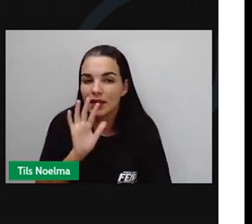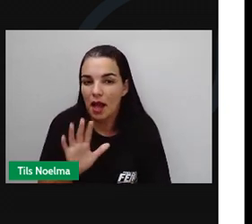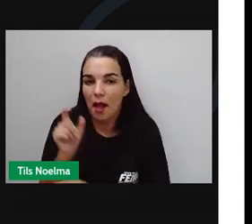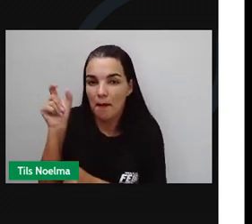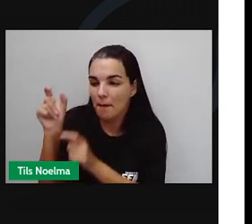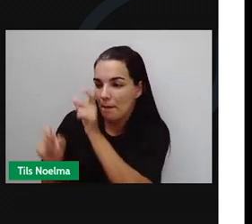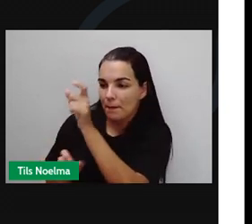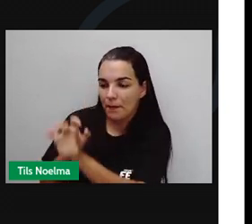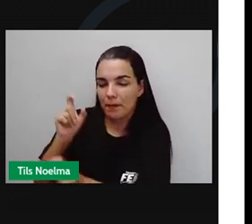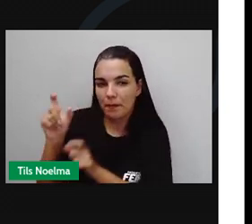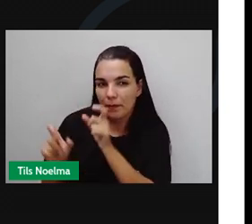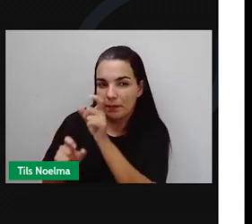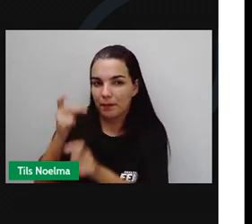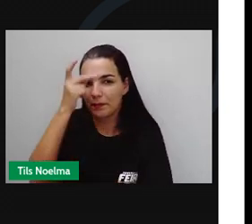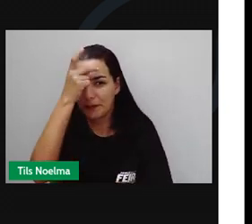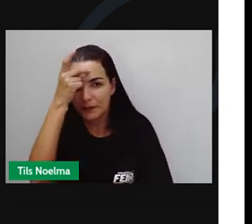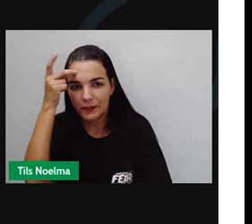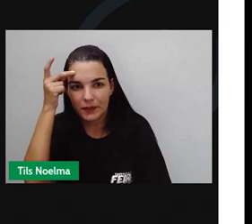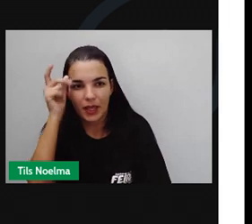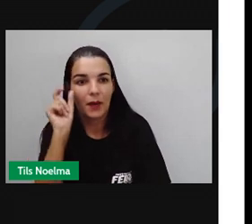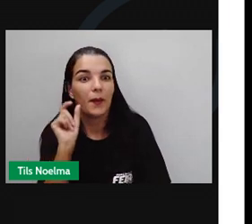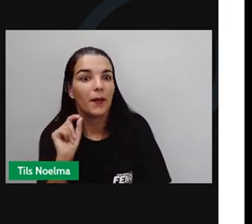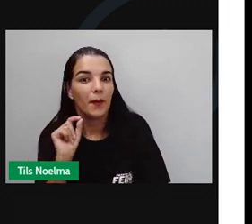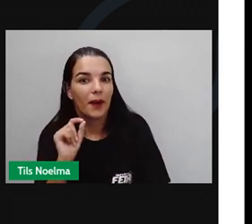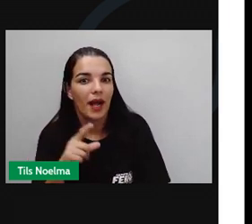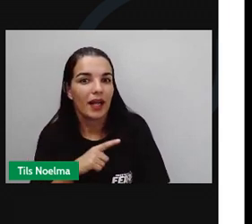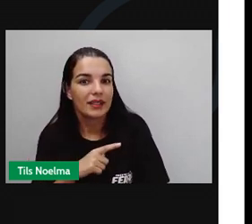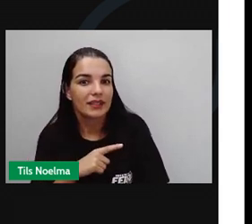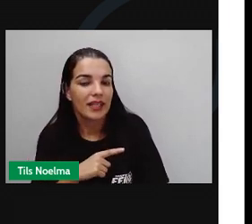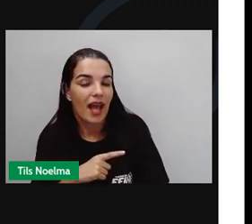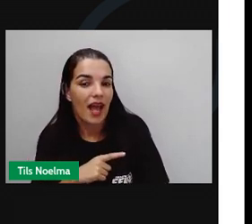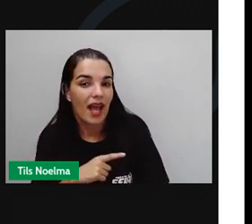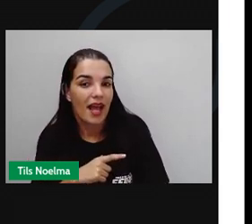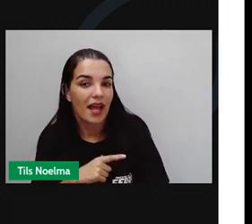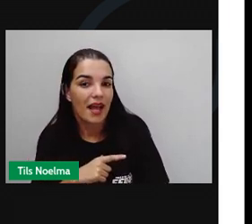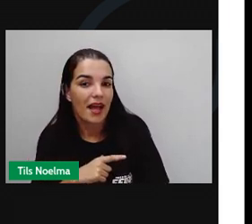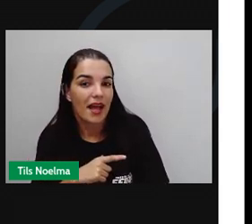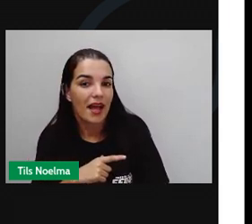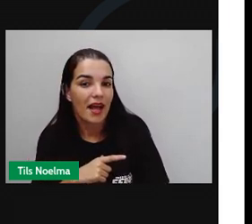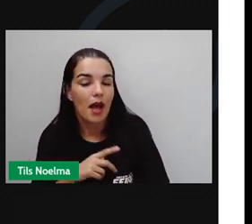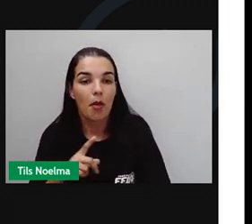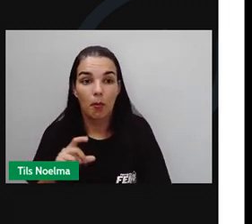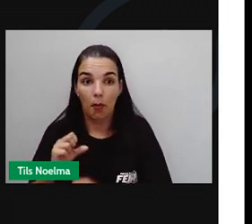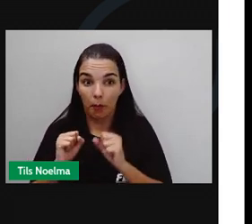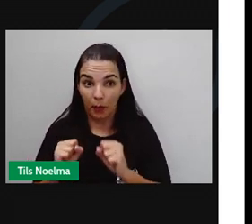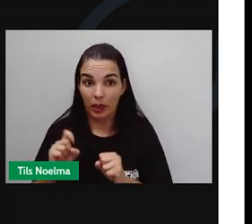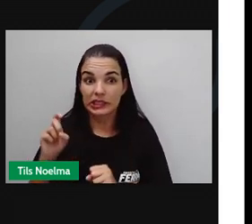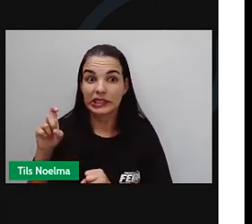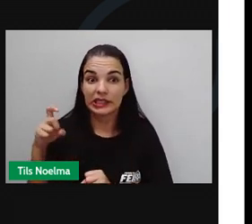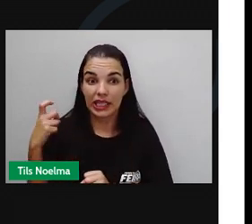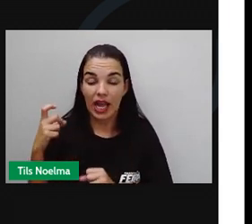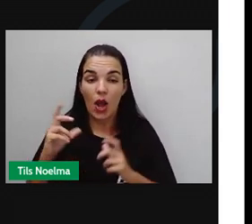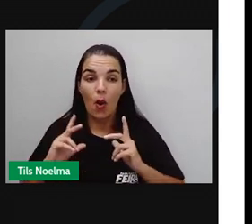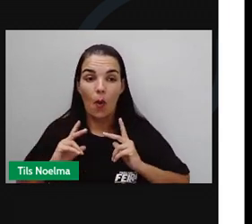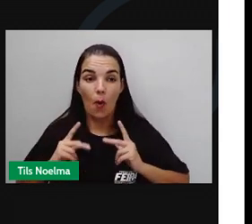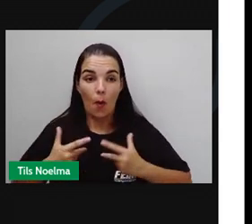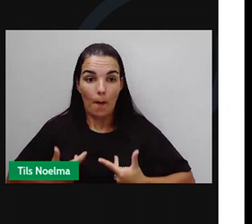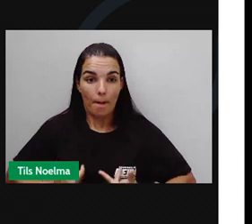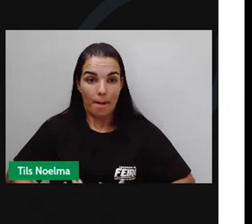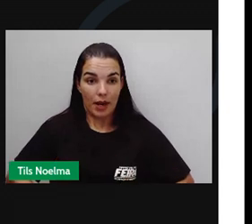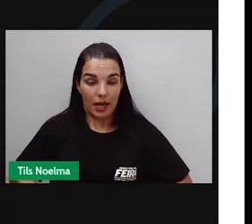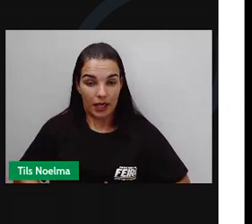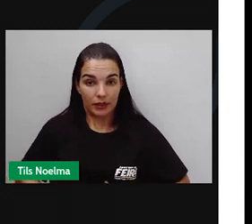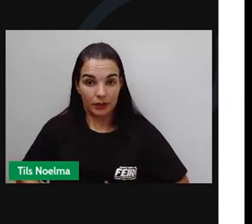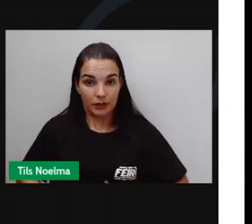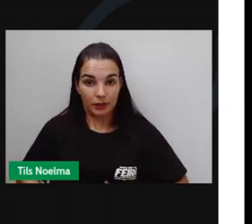começando pelos personagens. Nós encontramos personagens humanos, assim como nós que